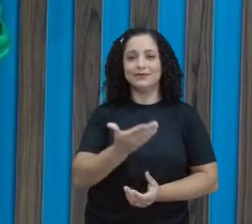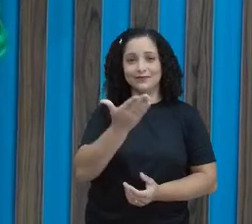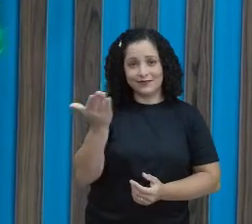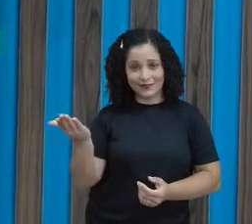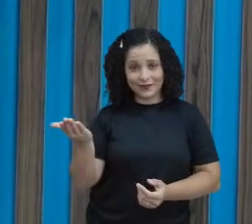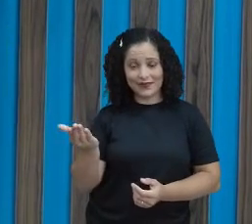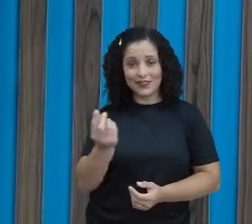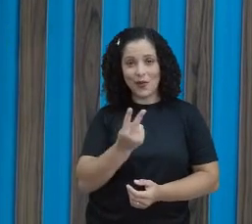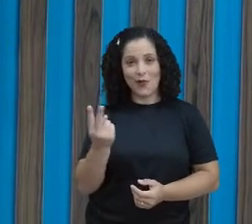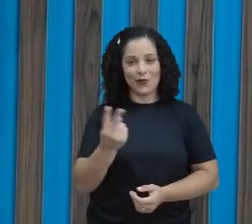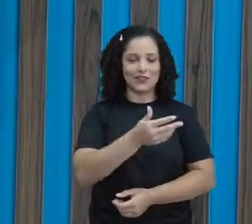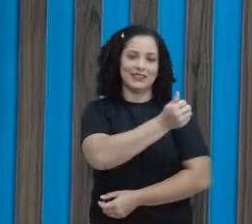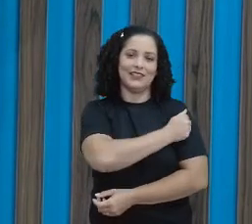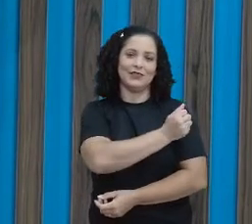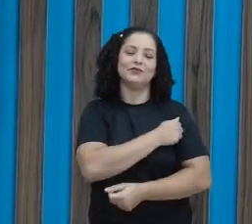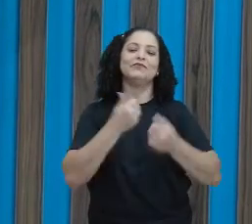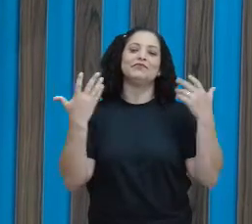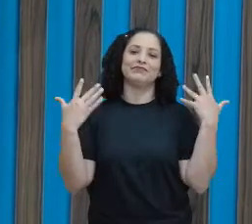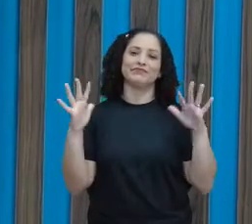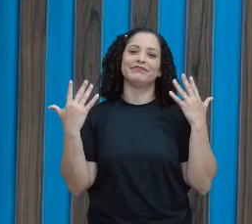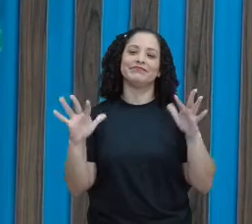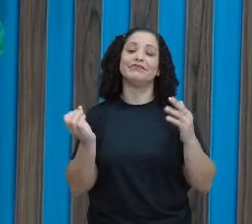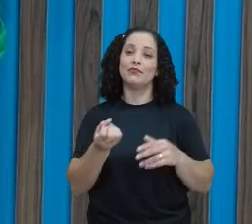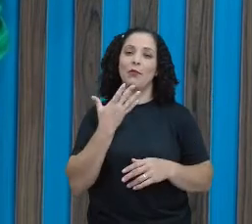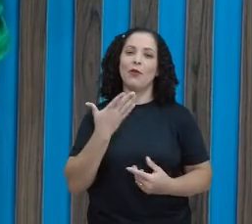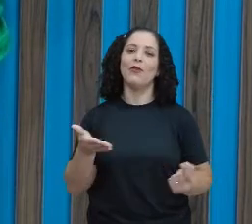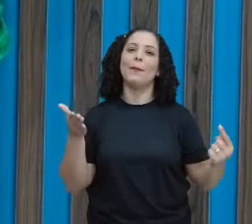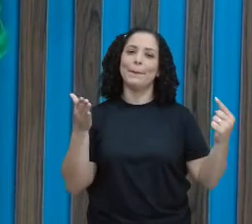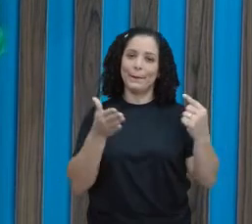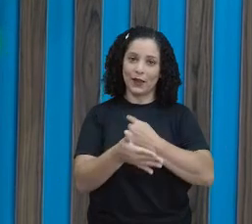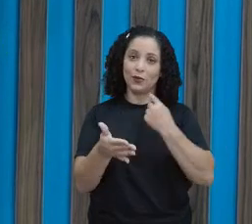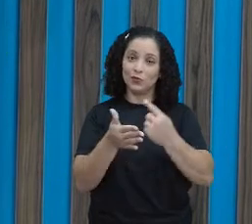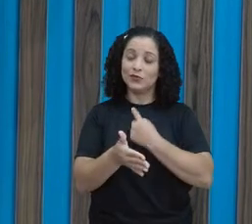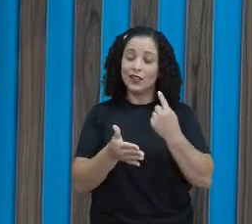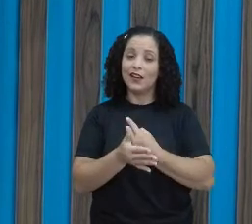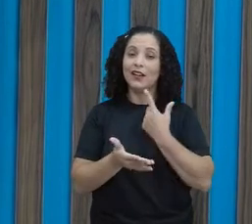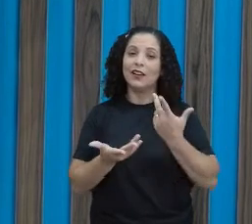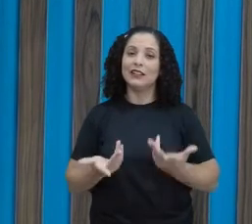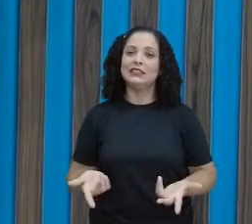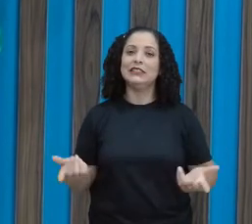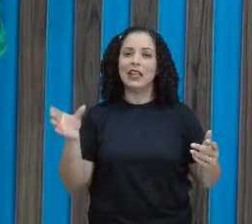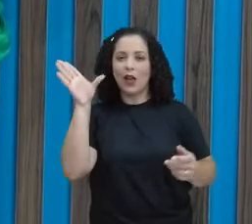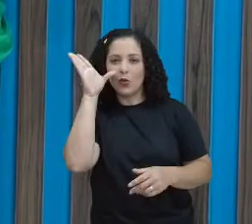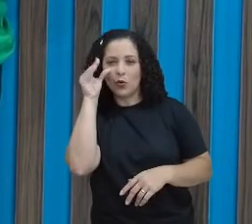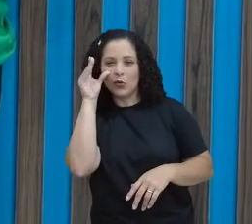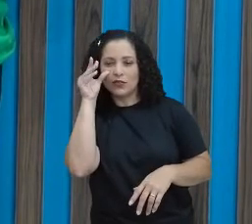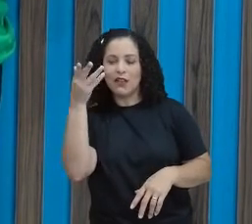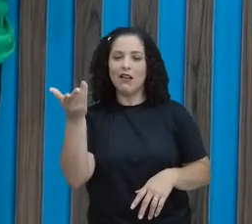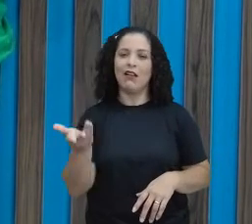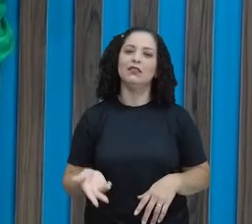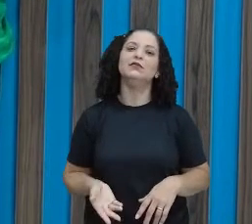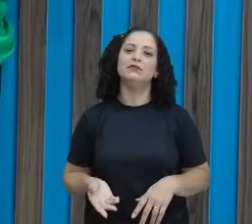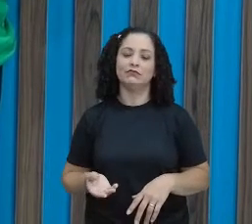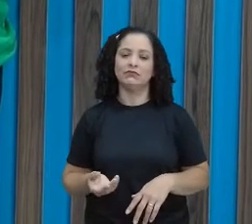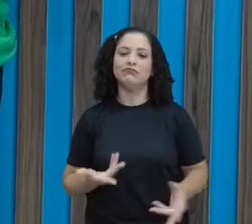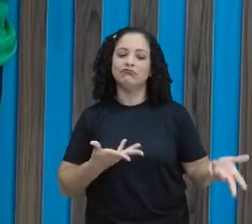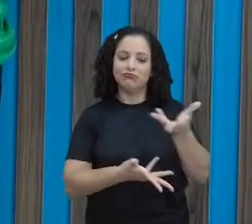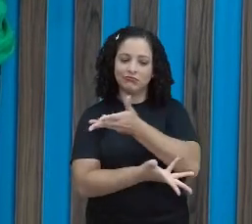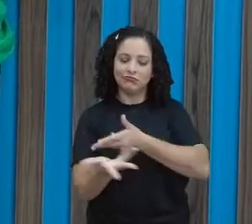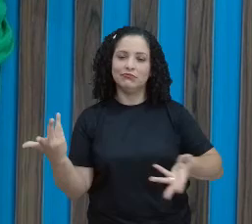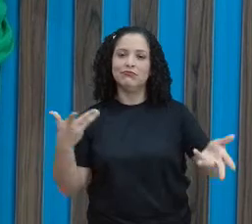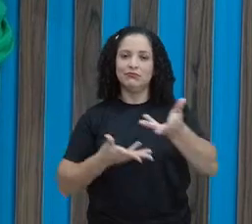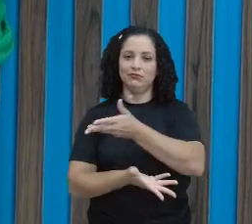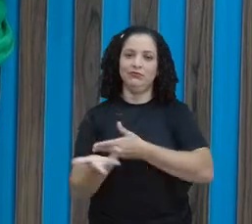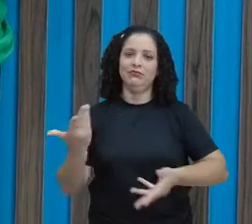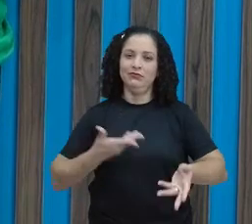ó, bacana aí a pergunta, né, de vocês, a curiosidade, tá? A interação de vocês. Sempre continuem